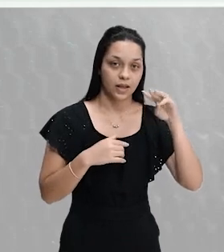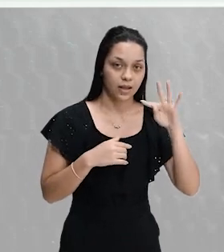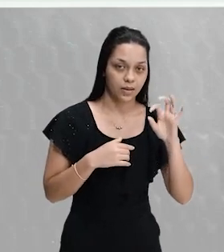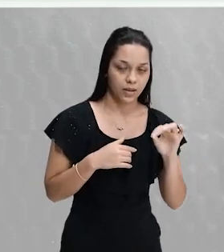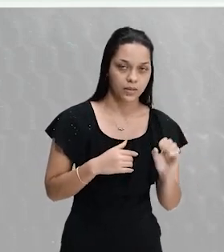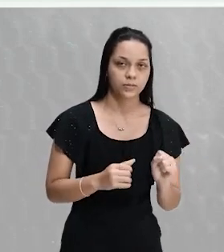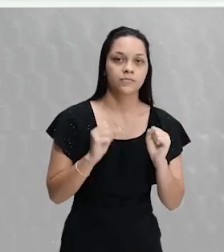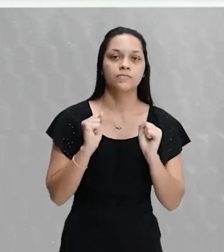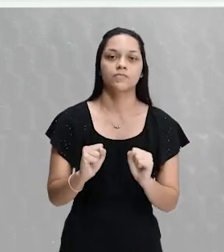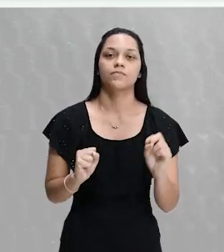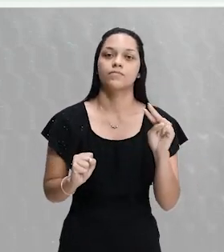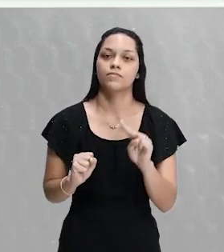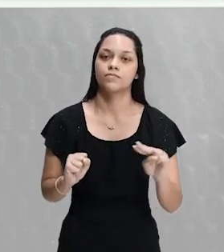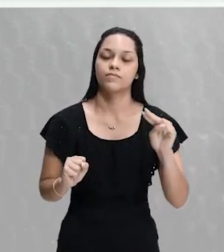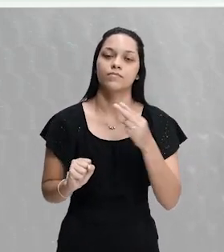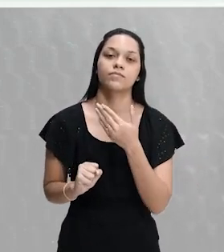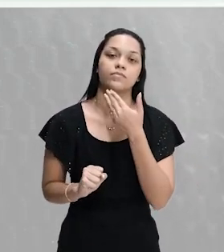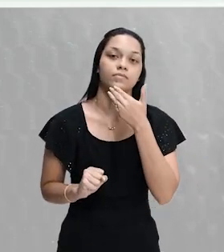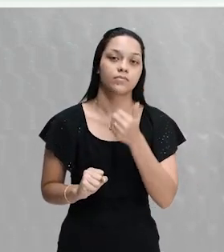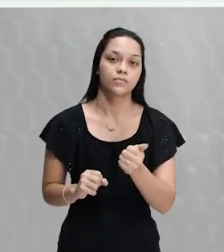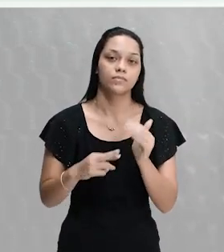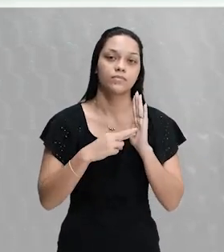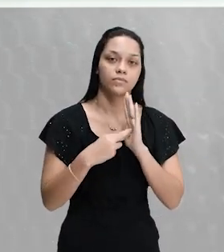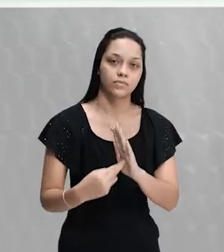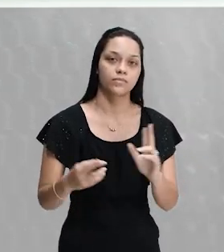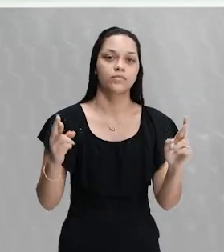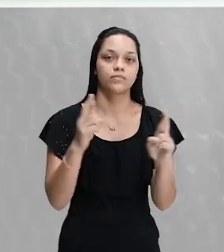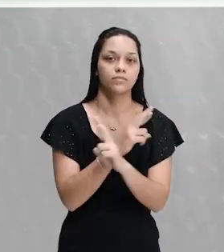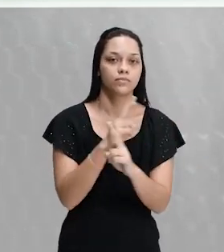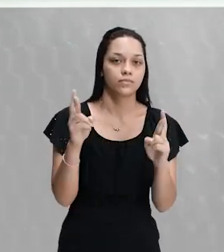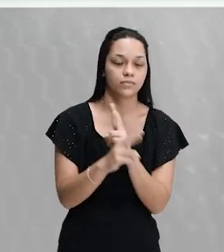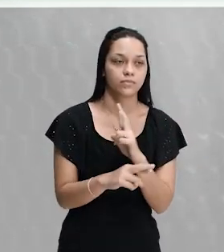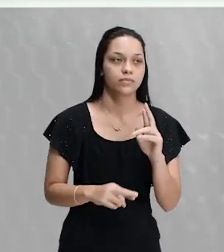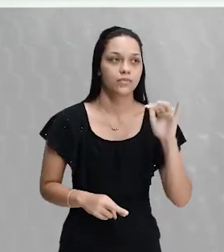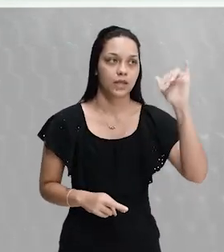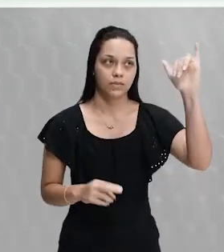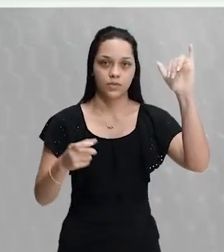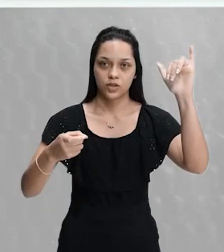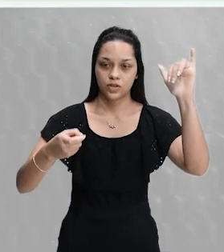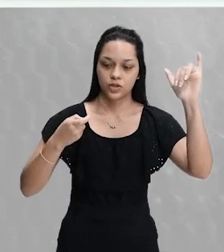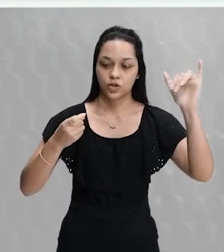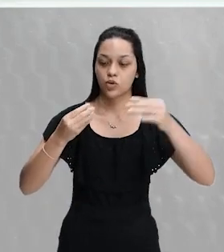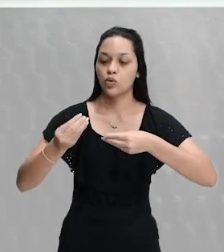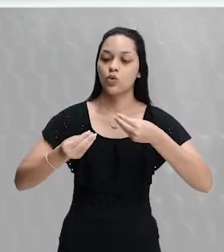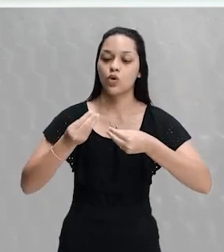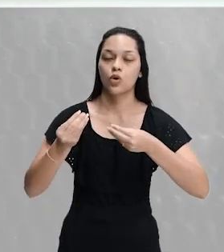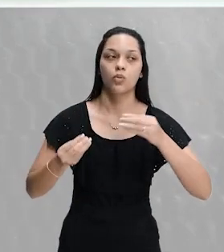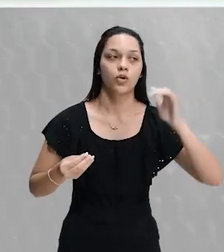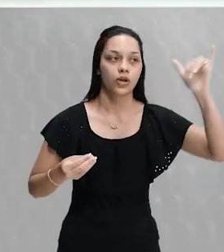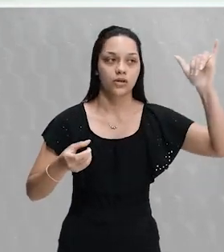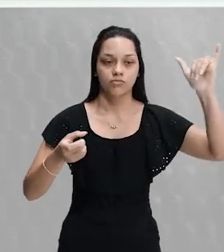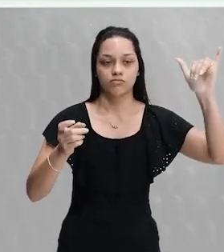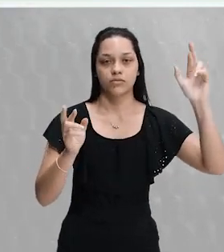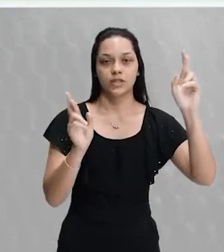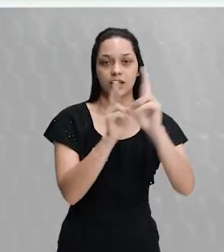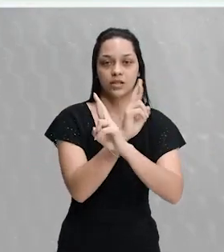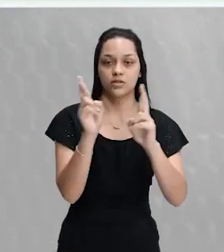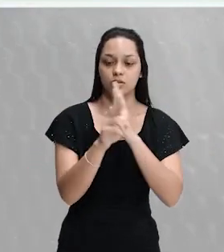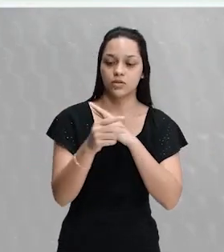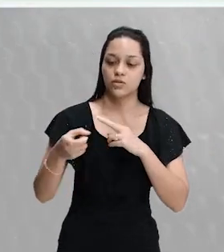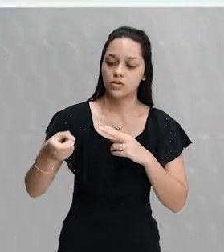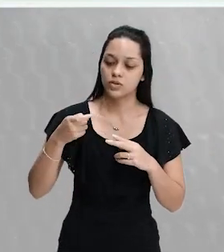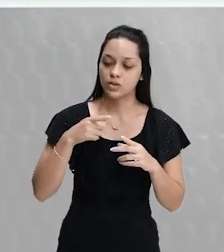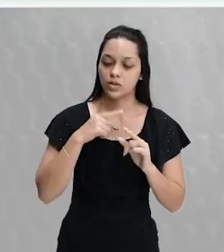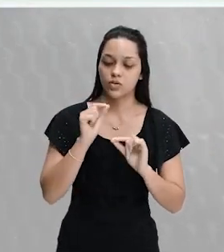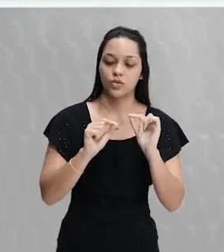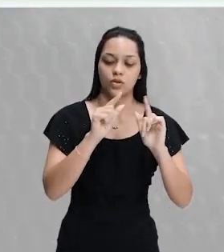pode usar que melhor representa essa relação entre y e x, como é que o y se relaciona com x, é através